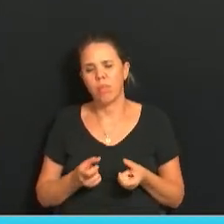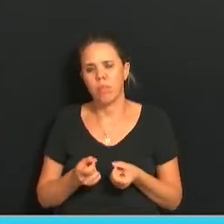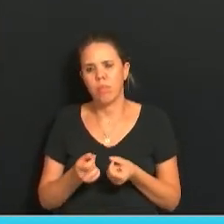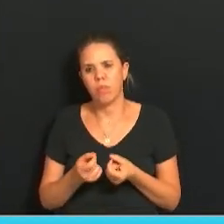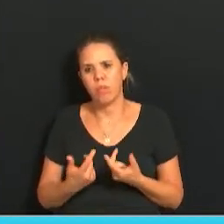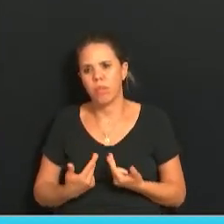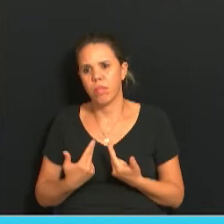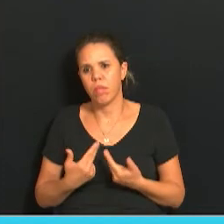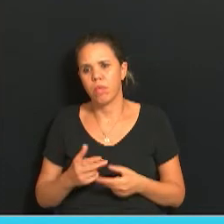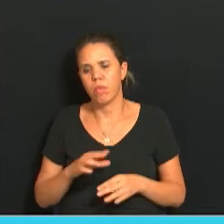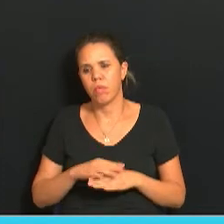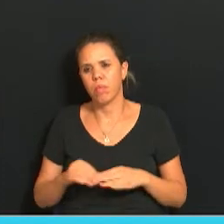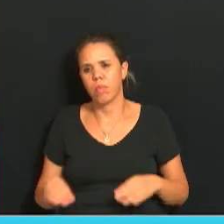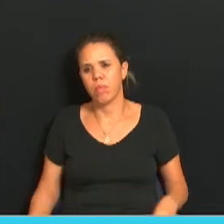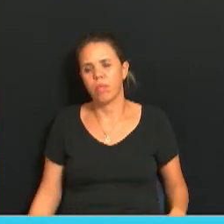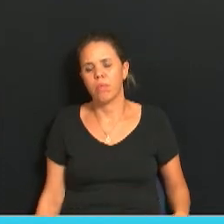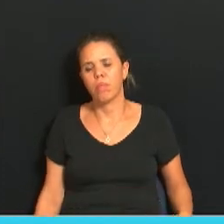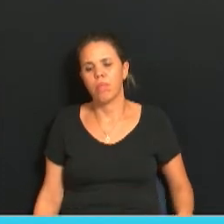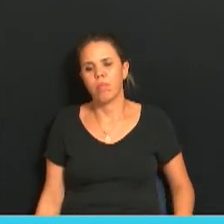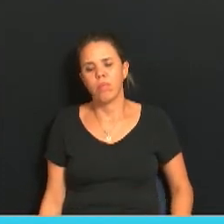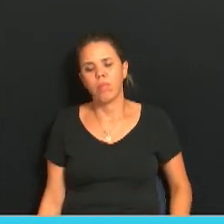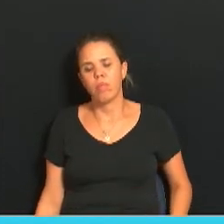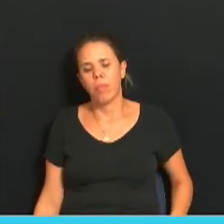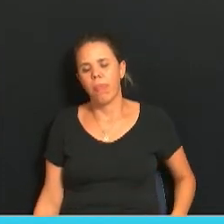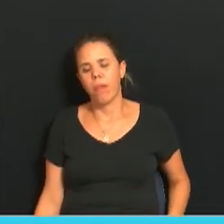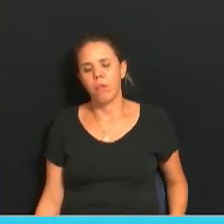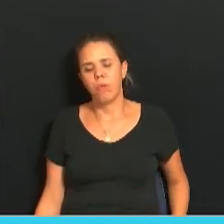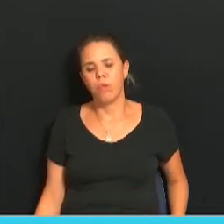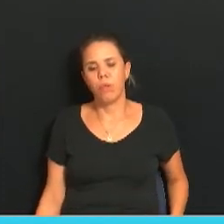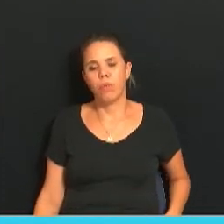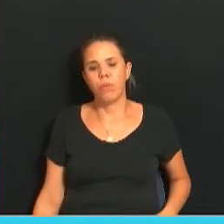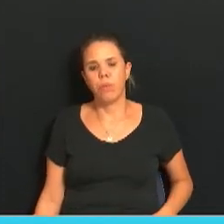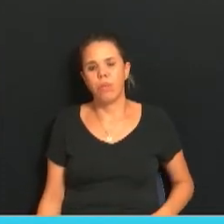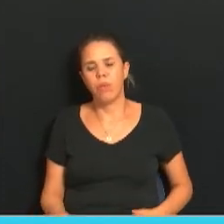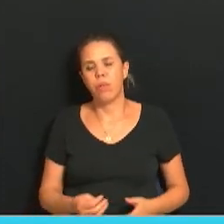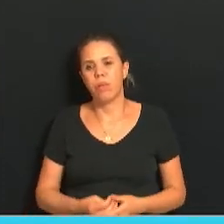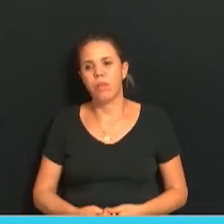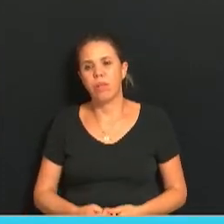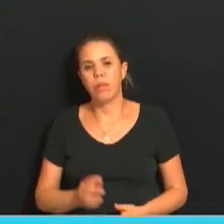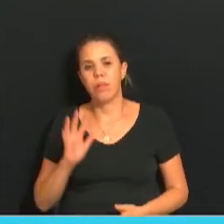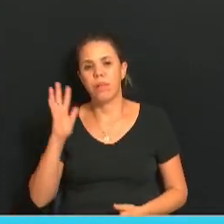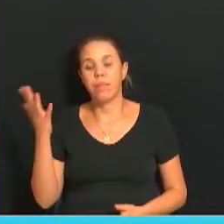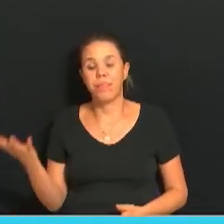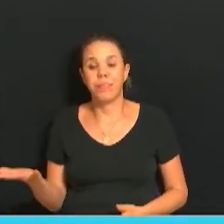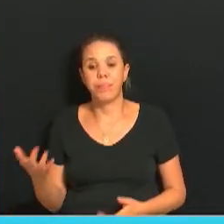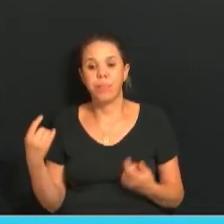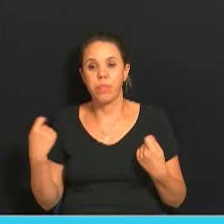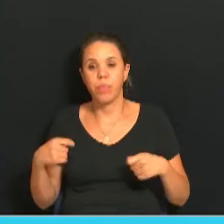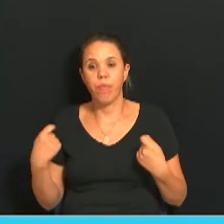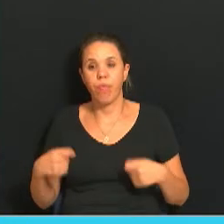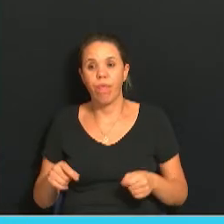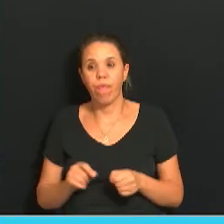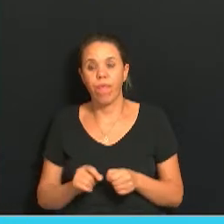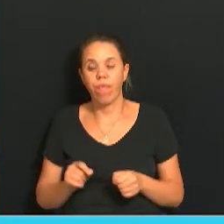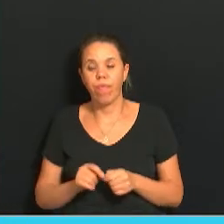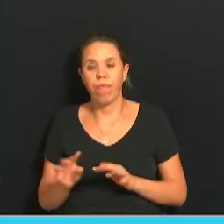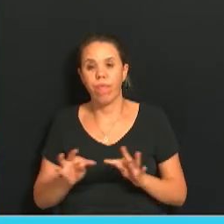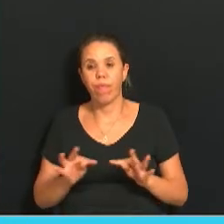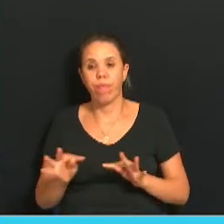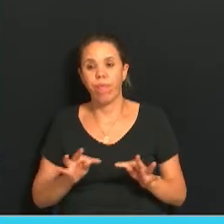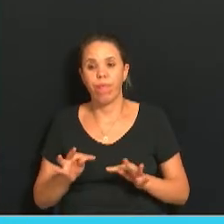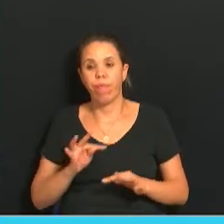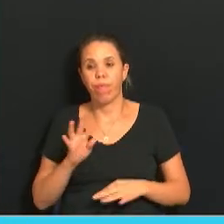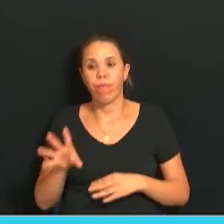sozinha cura a maior parte desses tumores. Eventualmente, quando a gente precisa fazer um tratamento